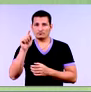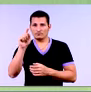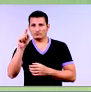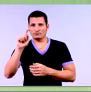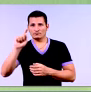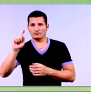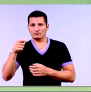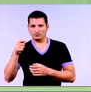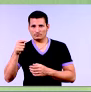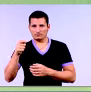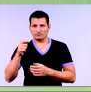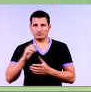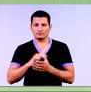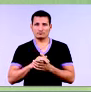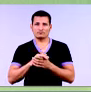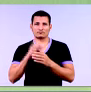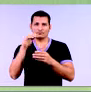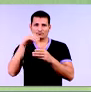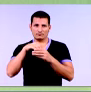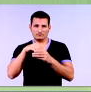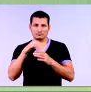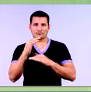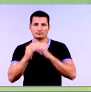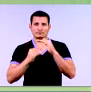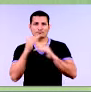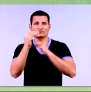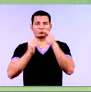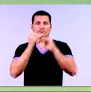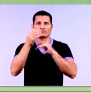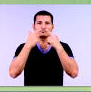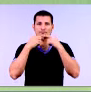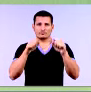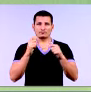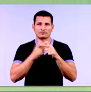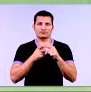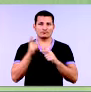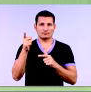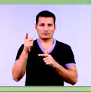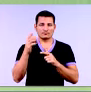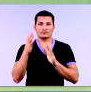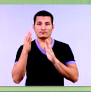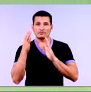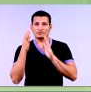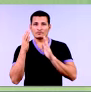vírgula dentro do desenvolvimento de uma linguagem, porque ele indica para o